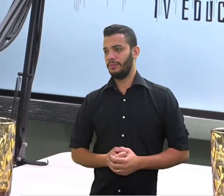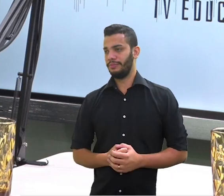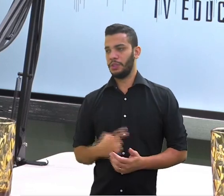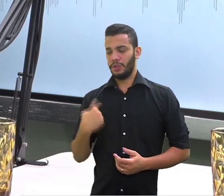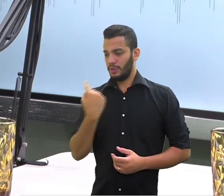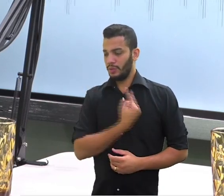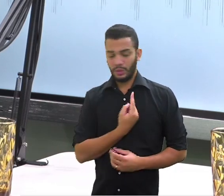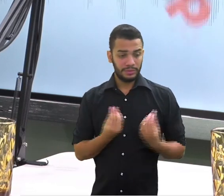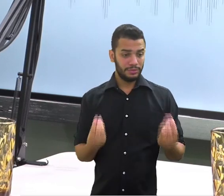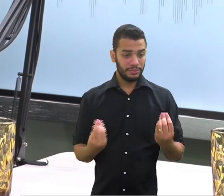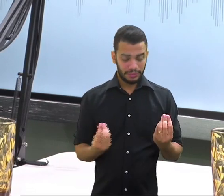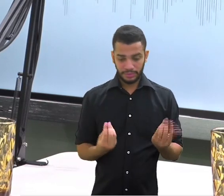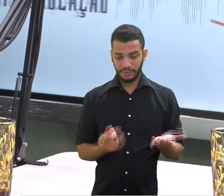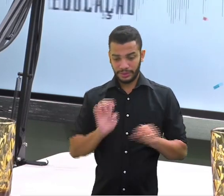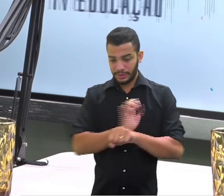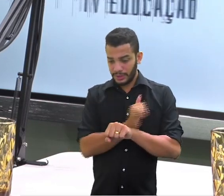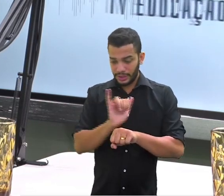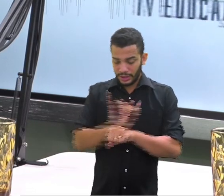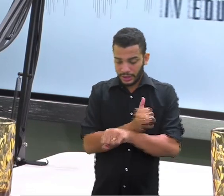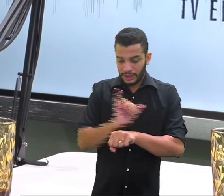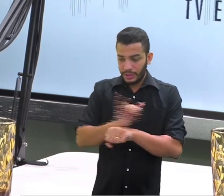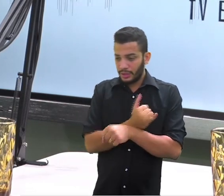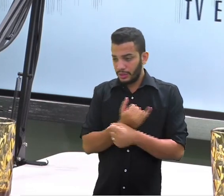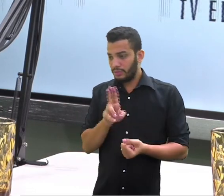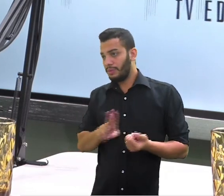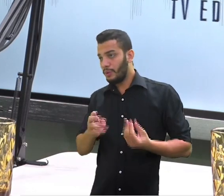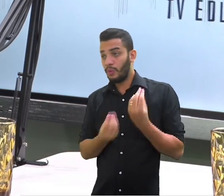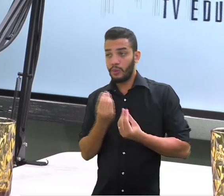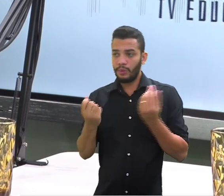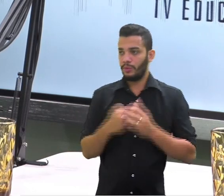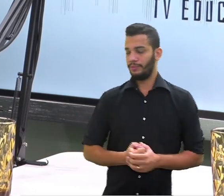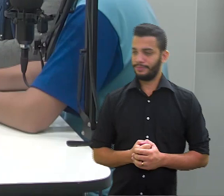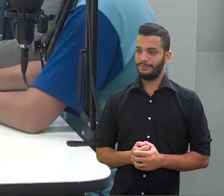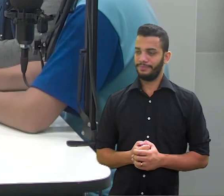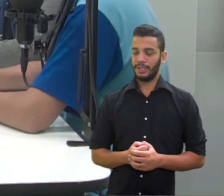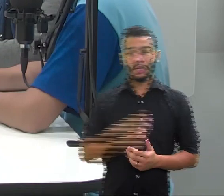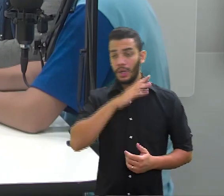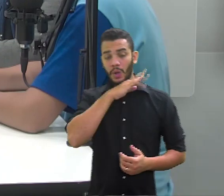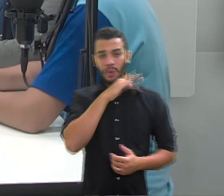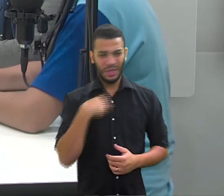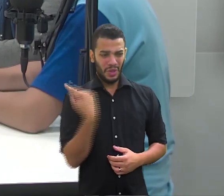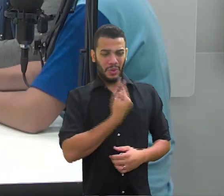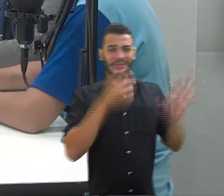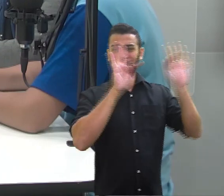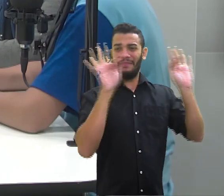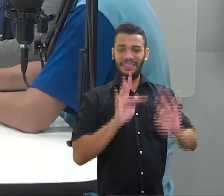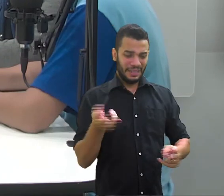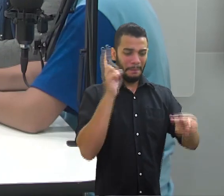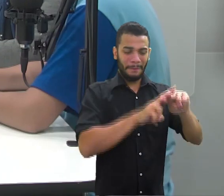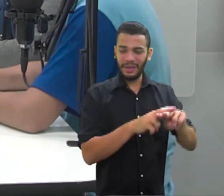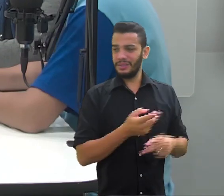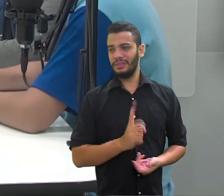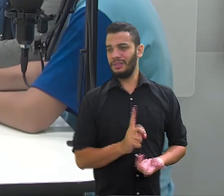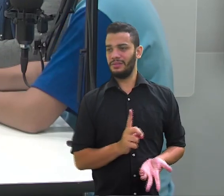estava descontrolado, querendo talvez até tentar tirar a vida de um outro aluno. O policial nenhum fica feliz em fazer isso. Ver